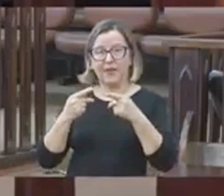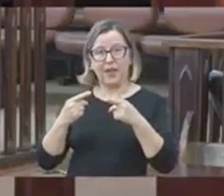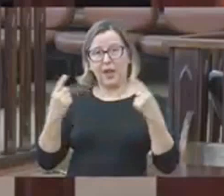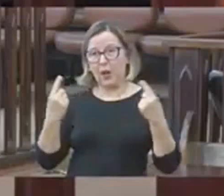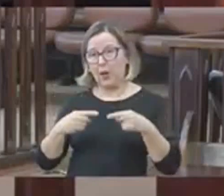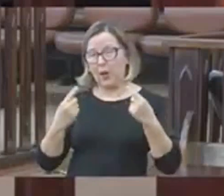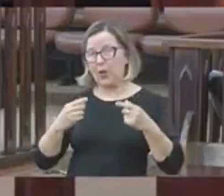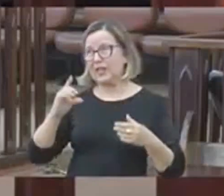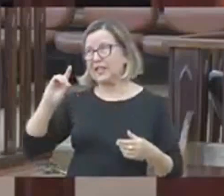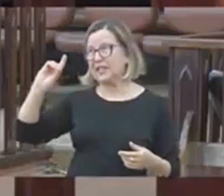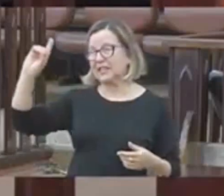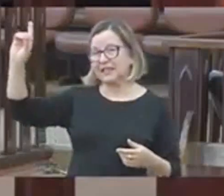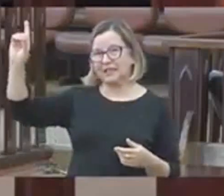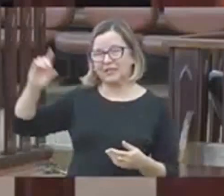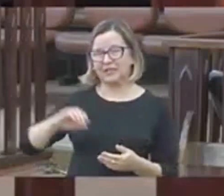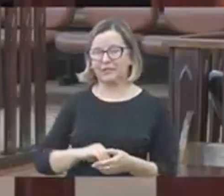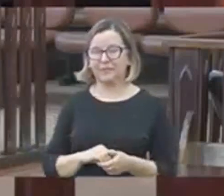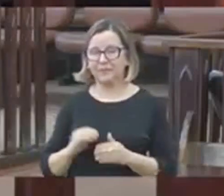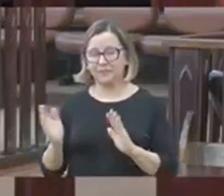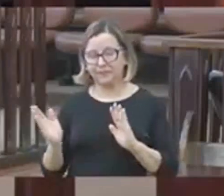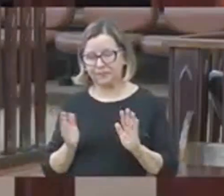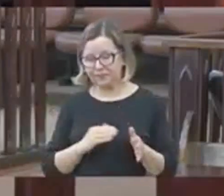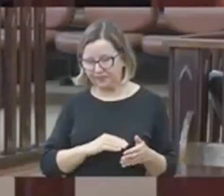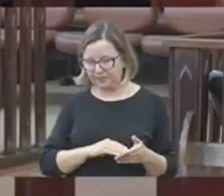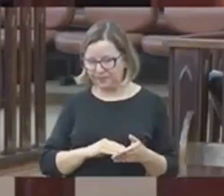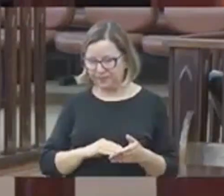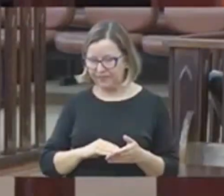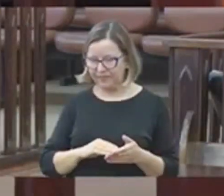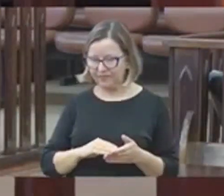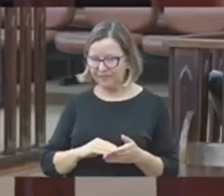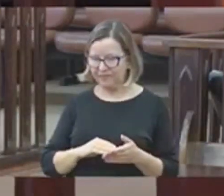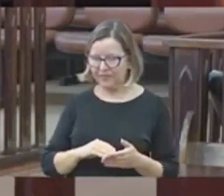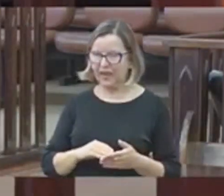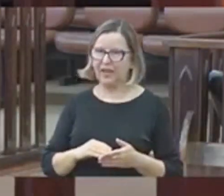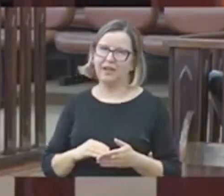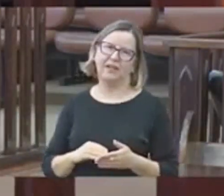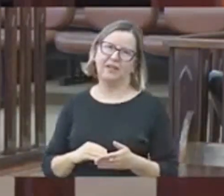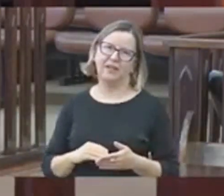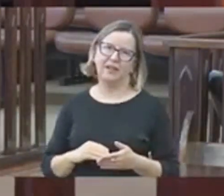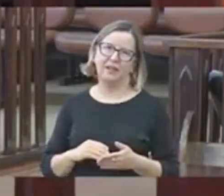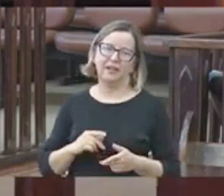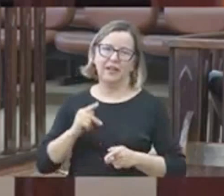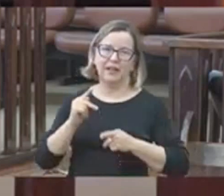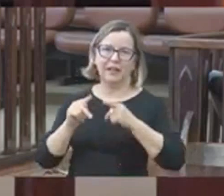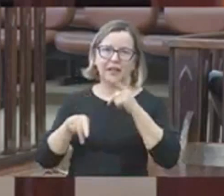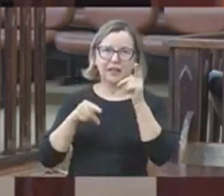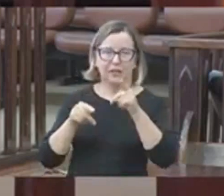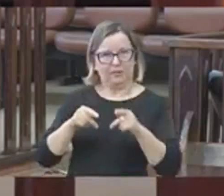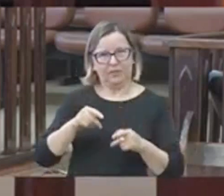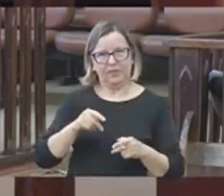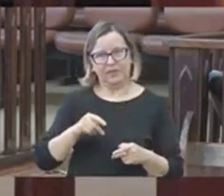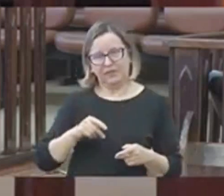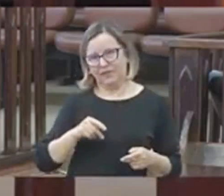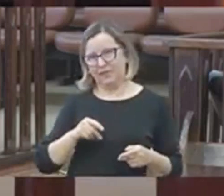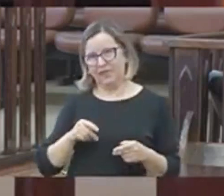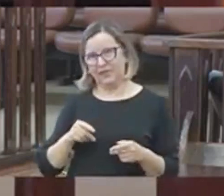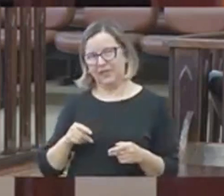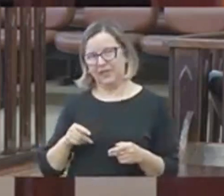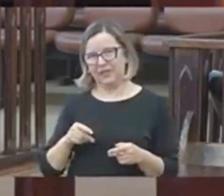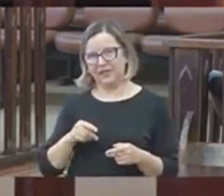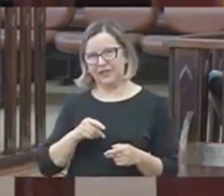Há uma grande discussão teológica nos meios acadêmicos sobre esses dois textos. Alguns se